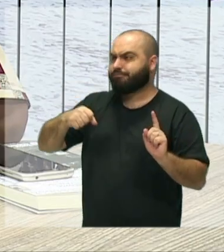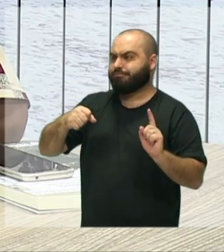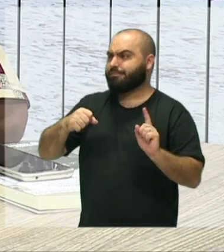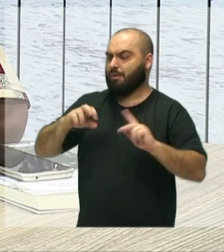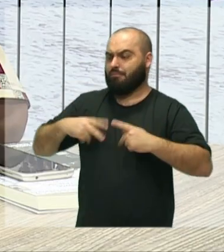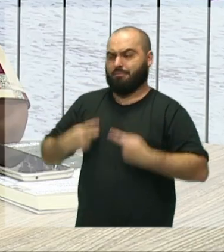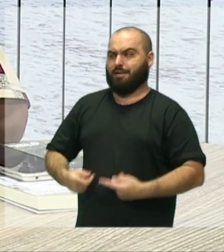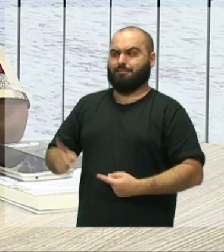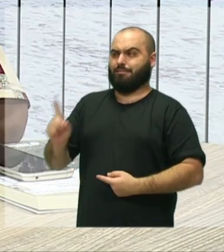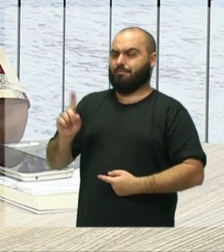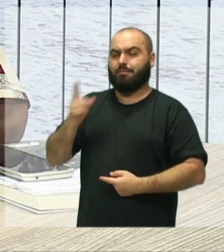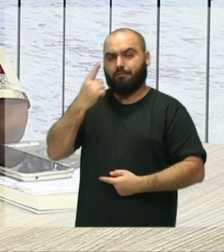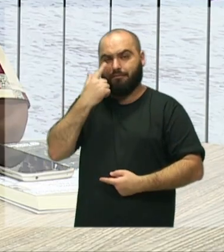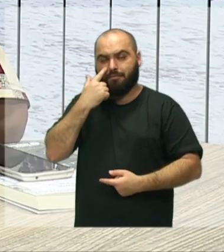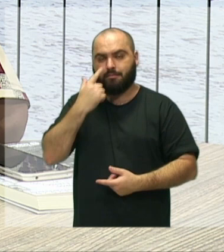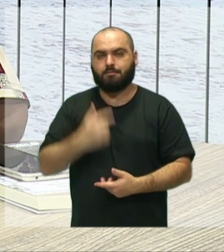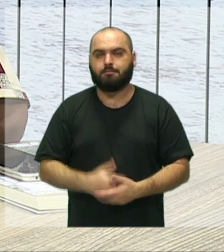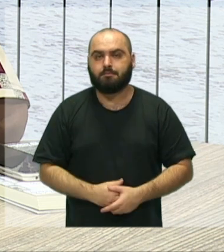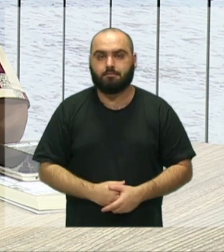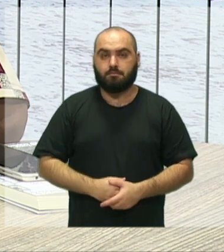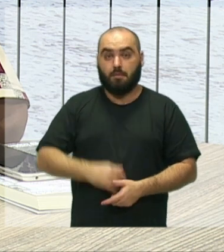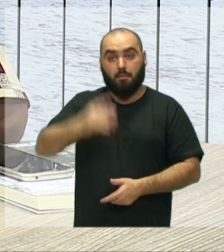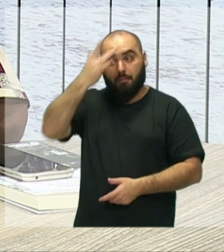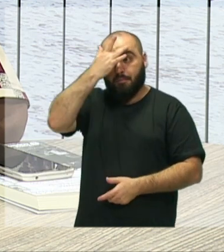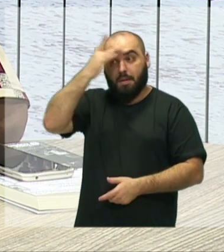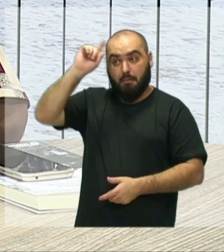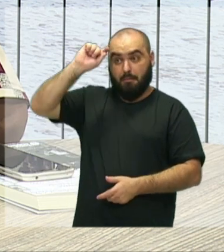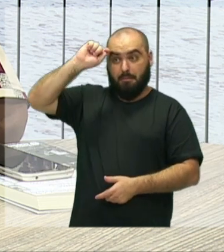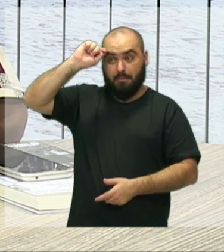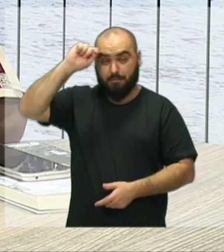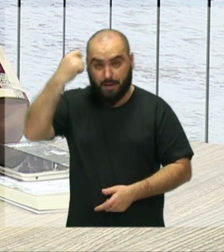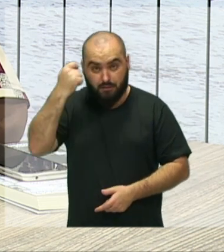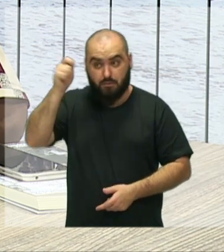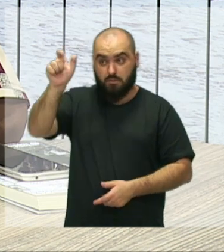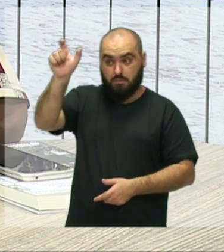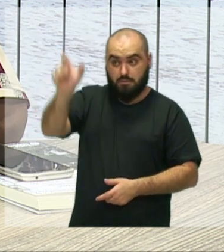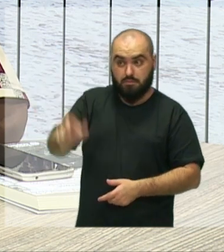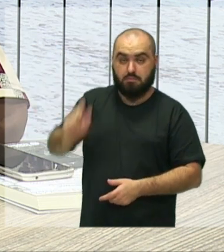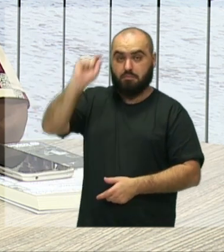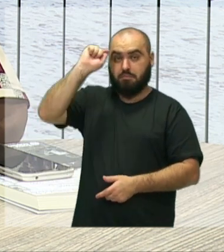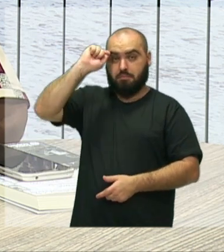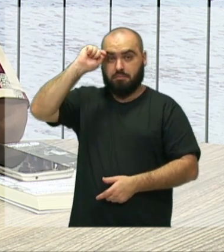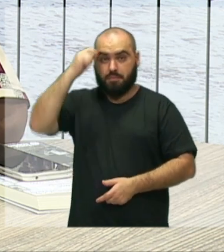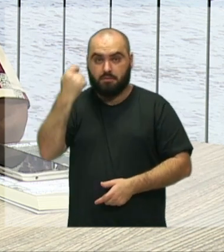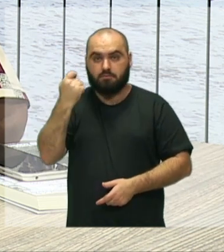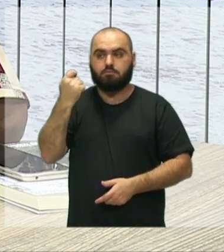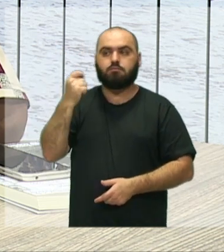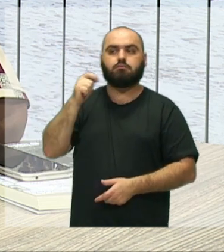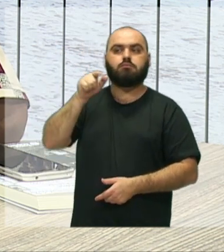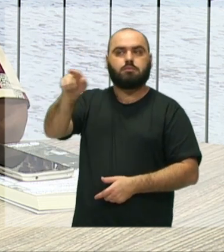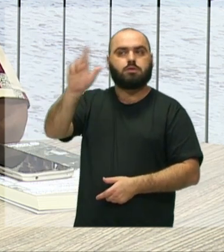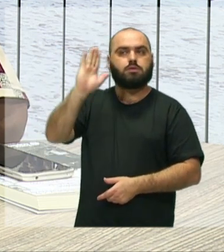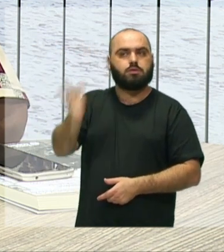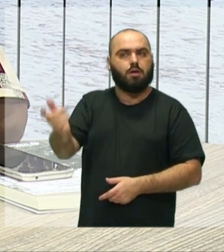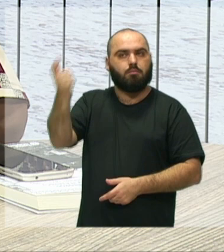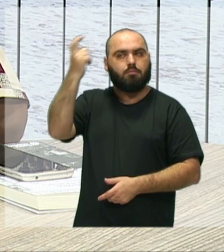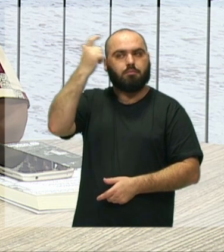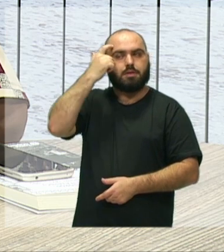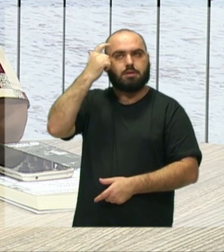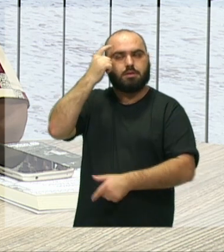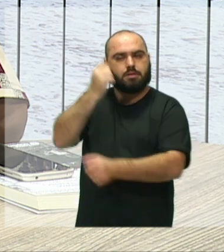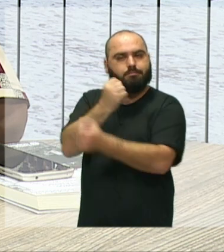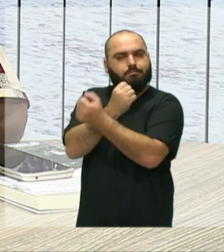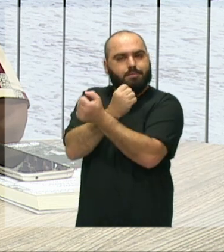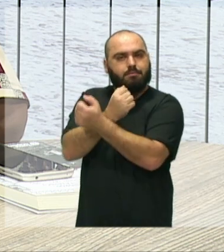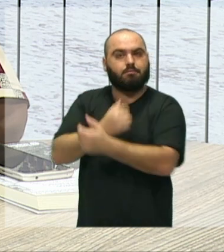cada vez que eu chamo uma pessoa de preto, está relacionado à condição de escravizados. E quando eu chamo